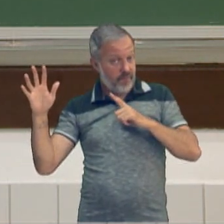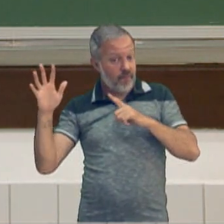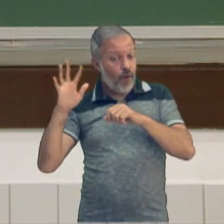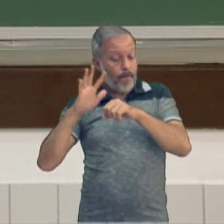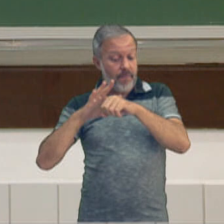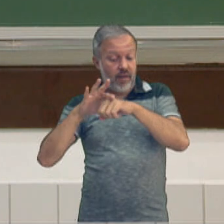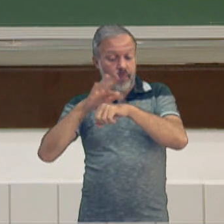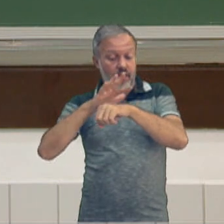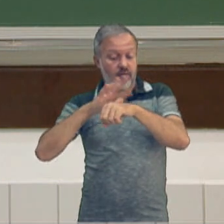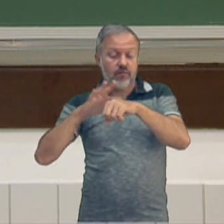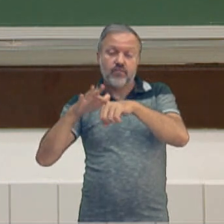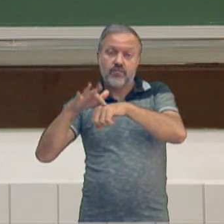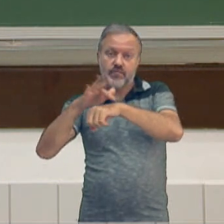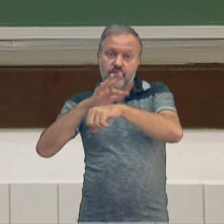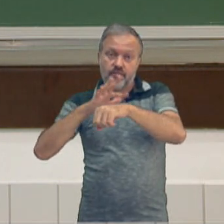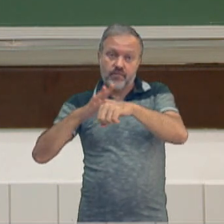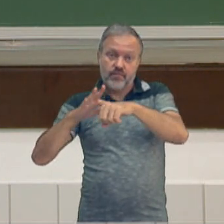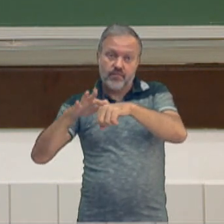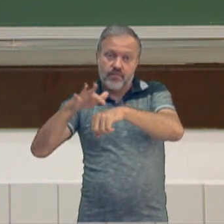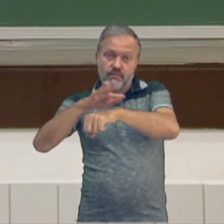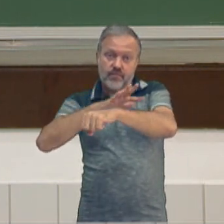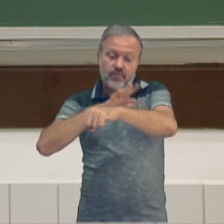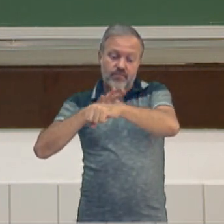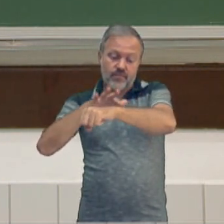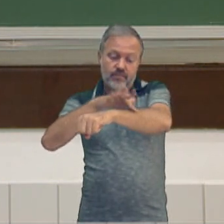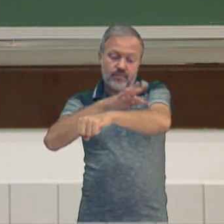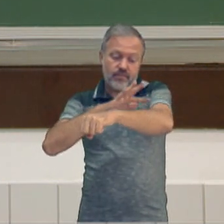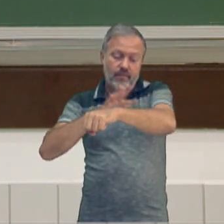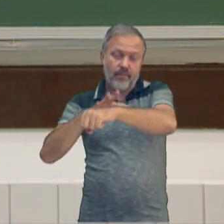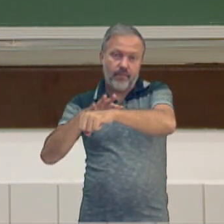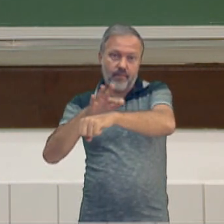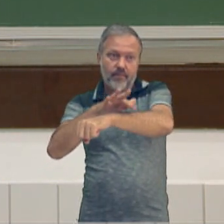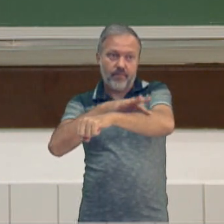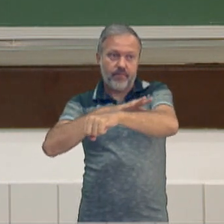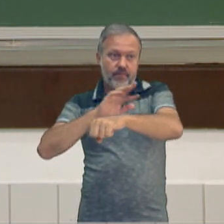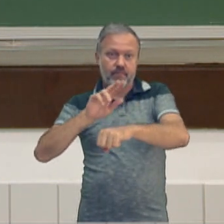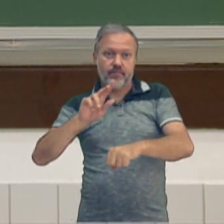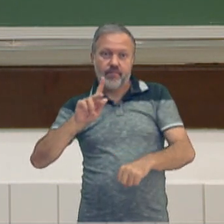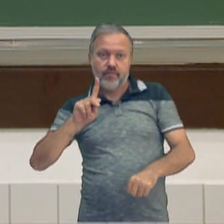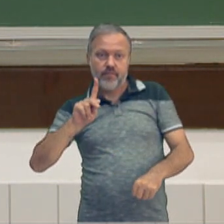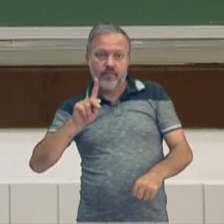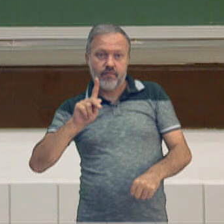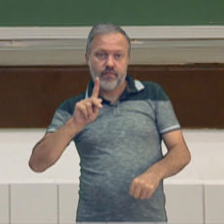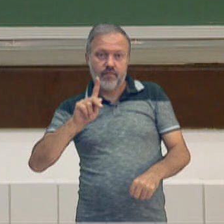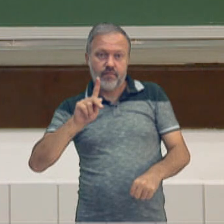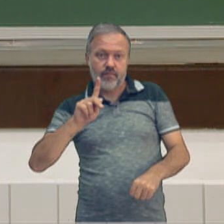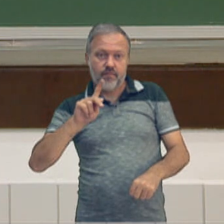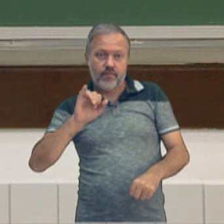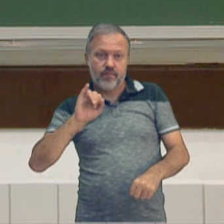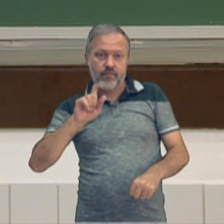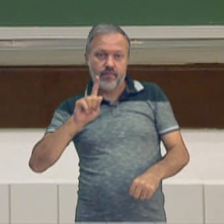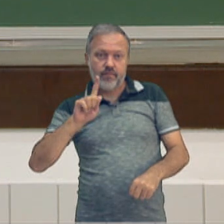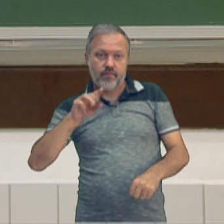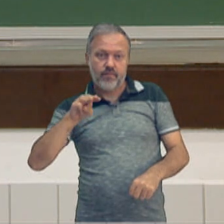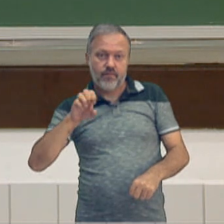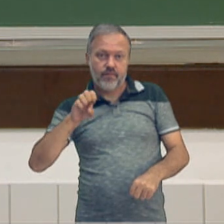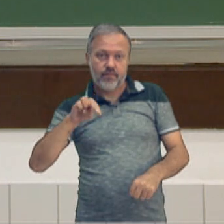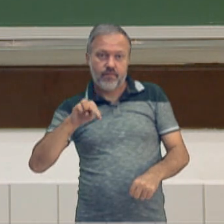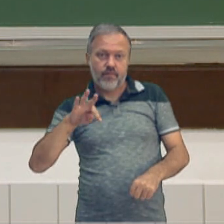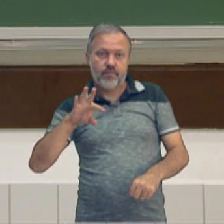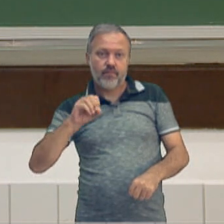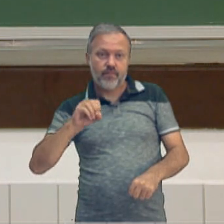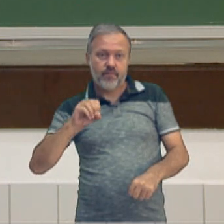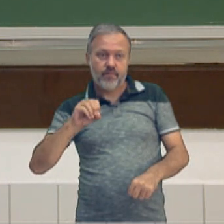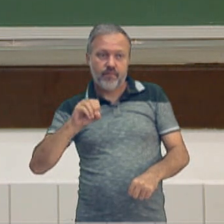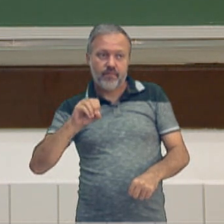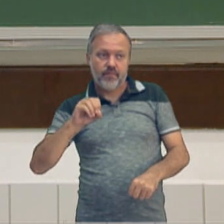Os carotenoides, eles então ampliam a quantidade de luz que a planta consegue absorver, que ela consegue utilizar para fazer a fotossíntese. Então, as plantas